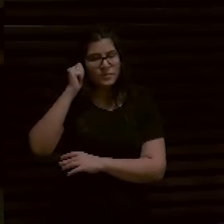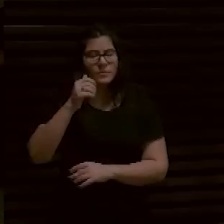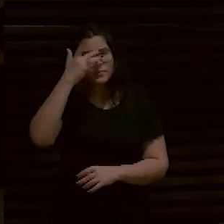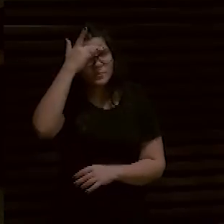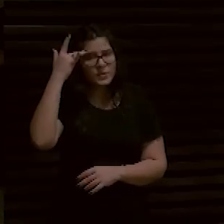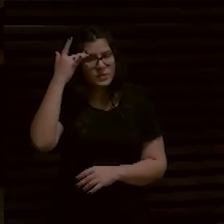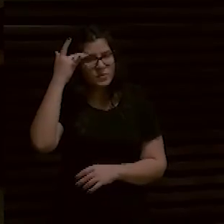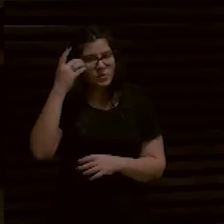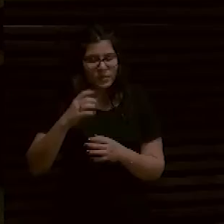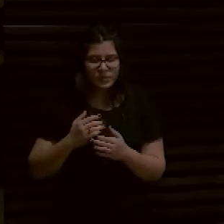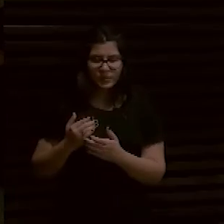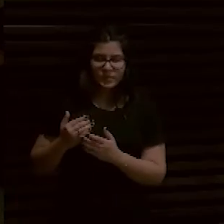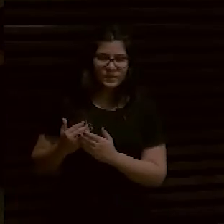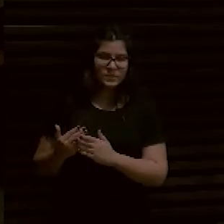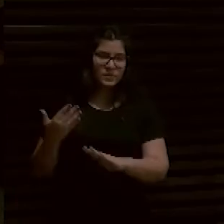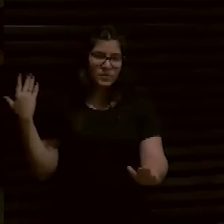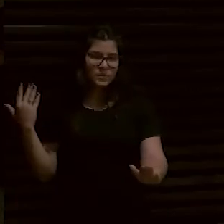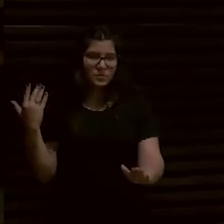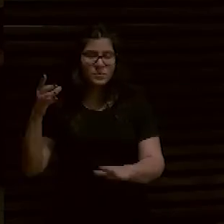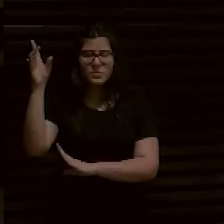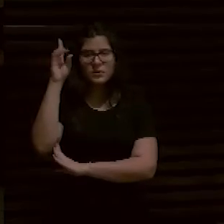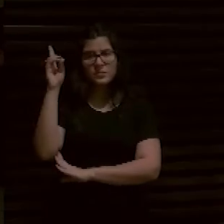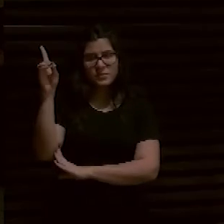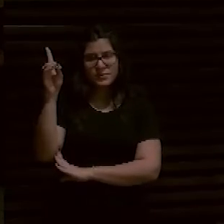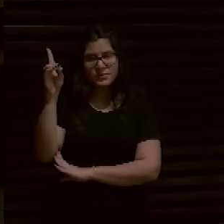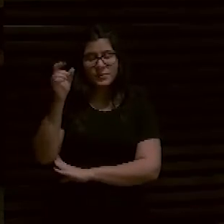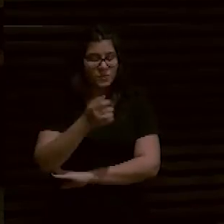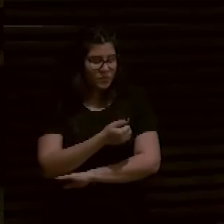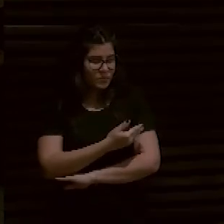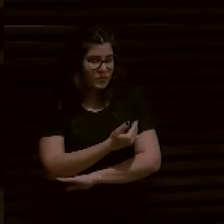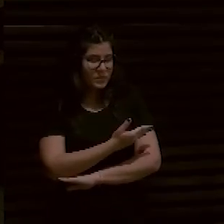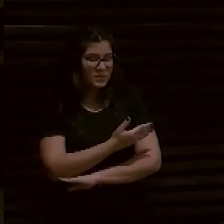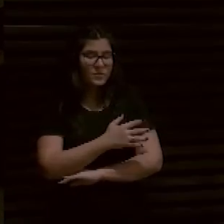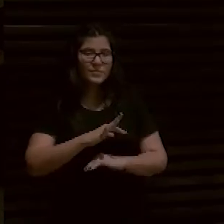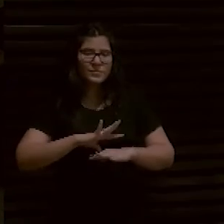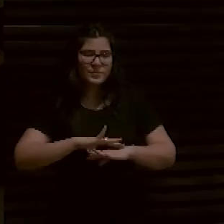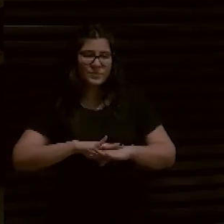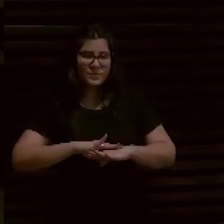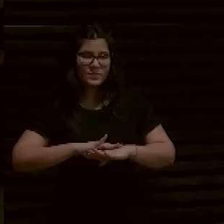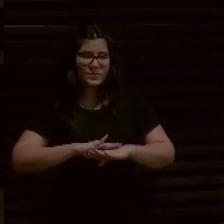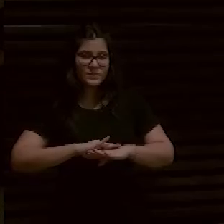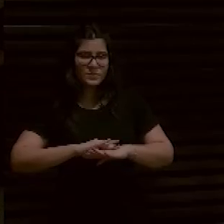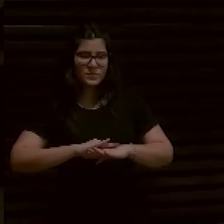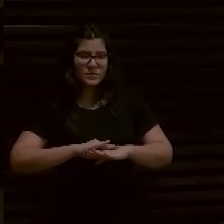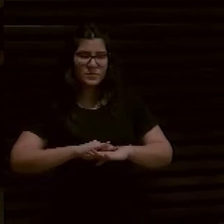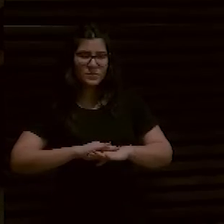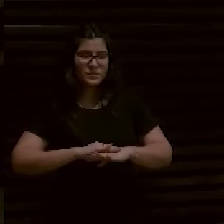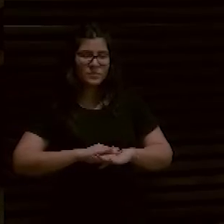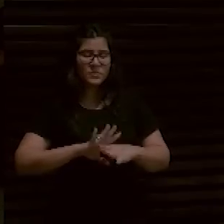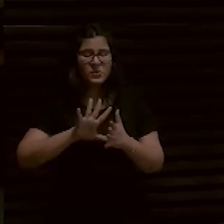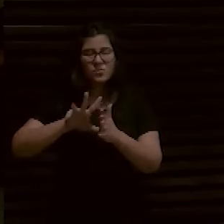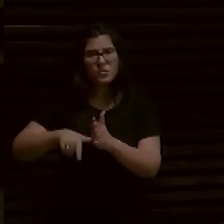ribeiro. Por conseguinte, o coração adoeceu, anache, corrupto,